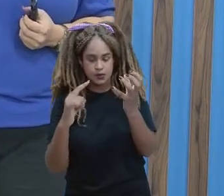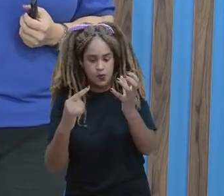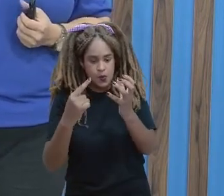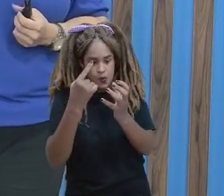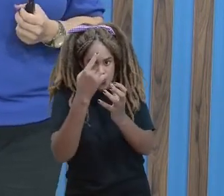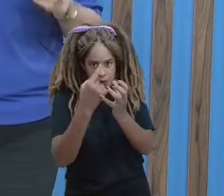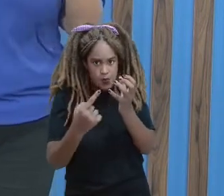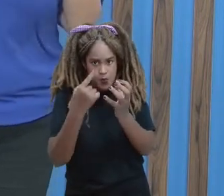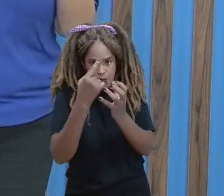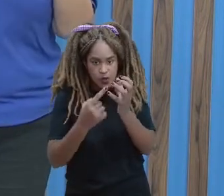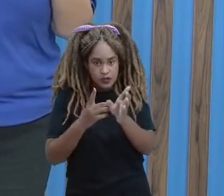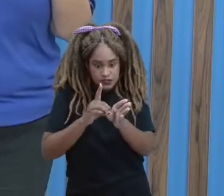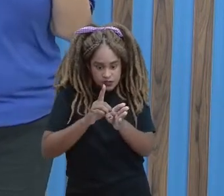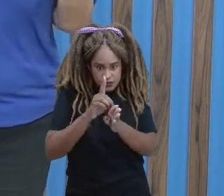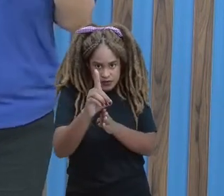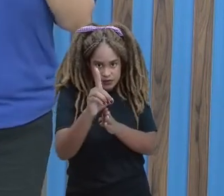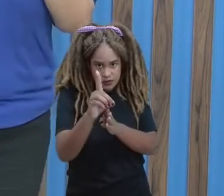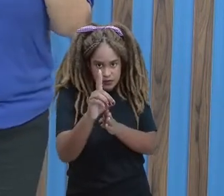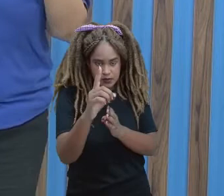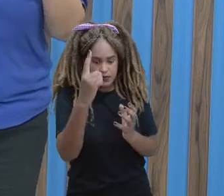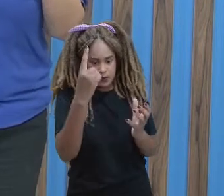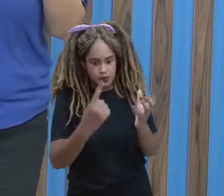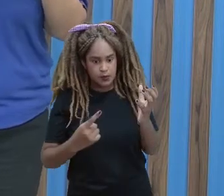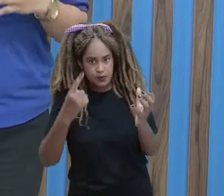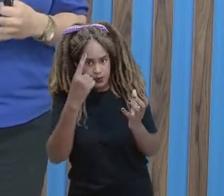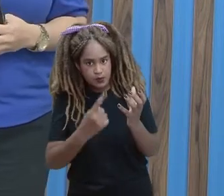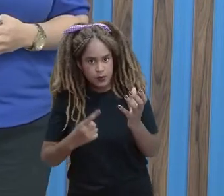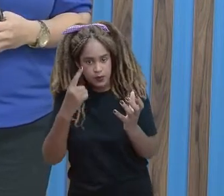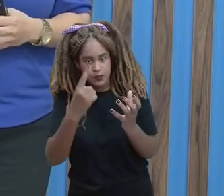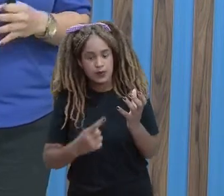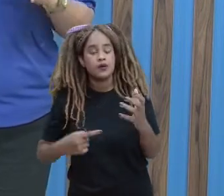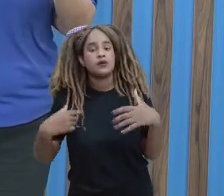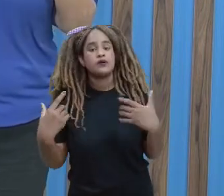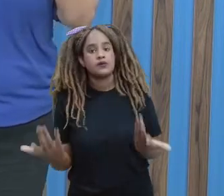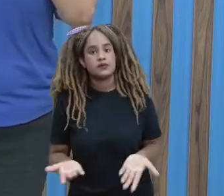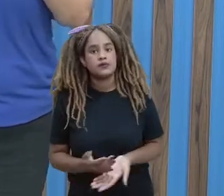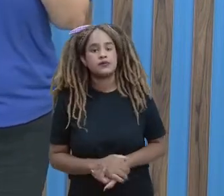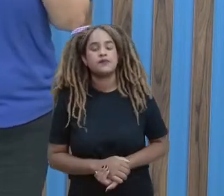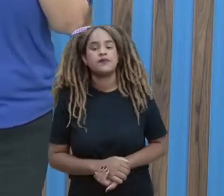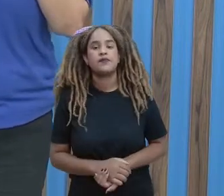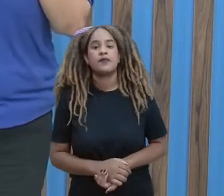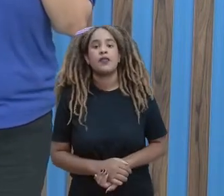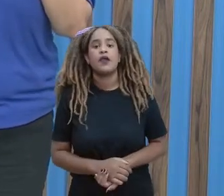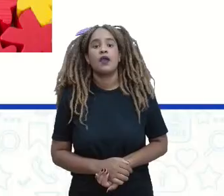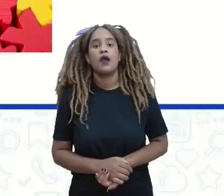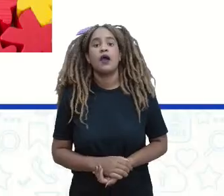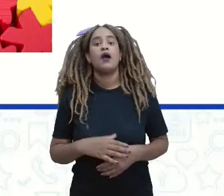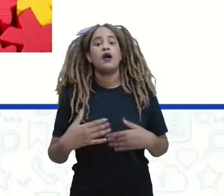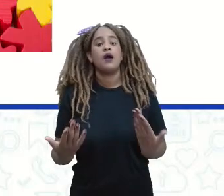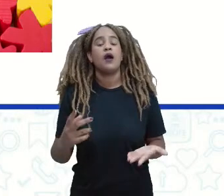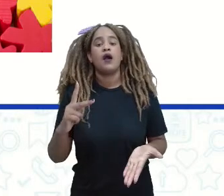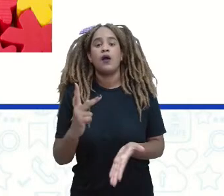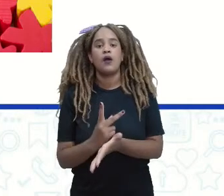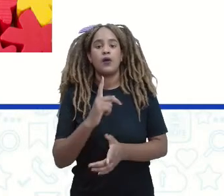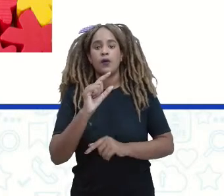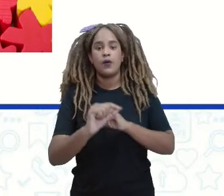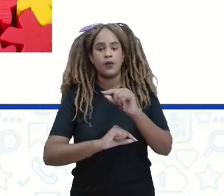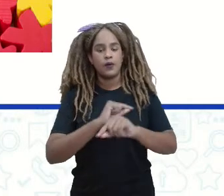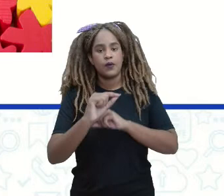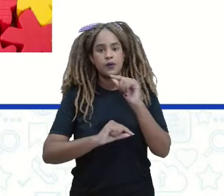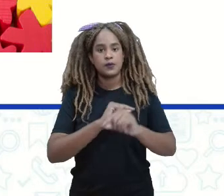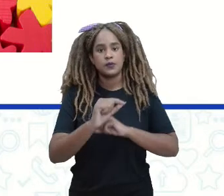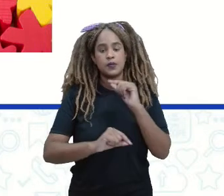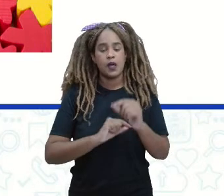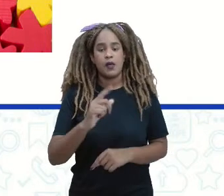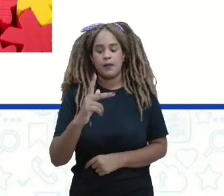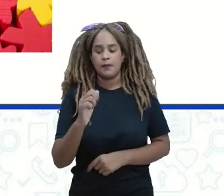que é que acontece? As partículas daquela agulha, elas vão se organizar ali, vão se rearranjar.